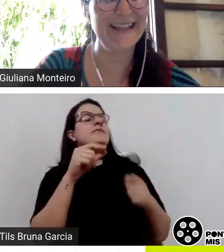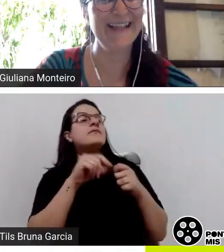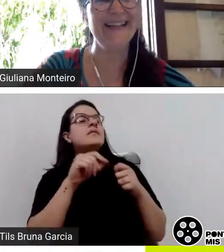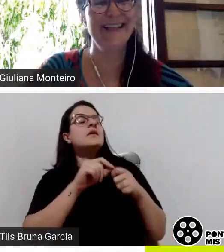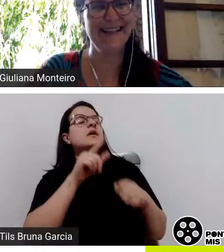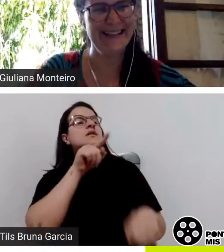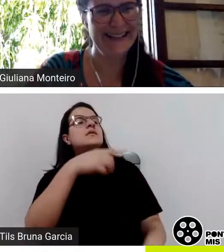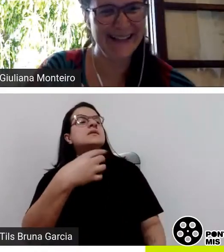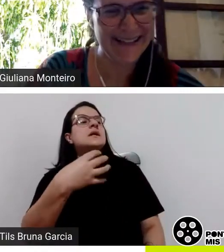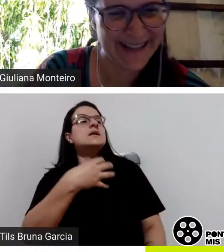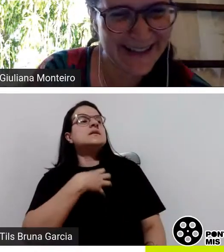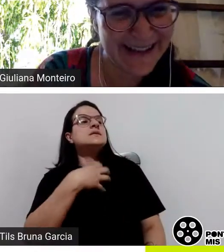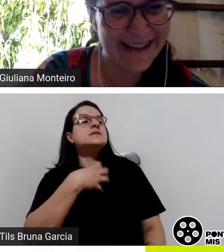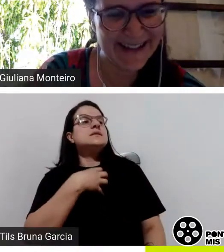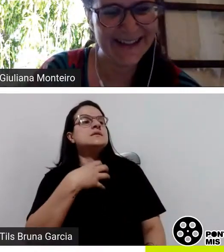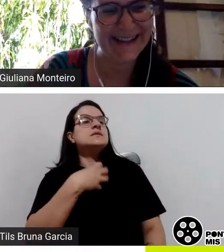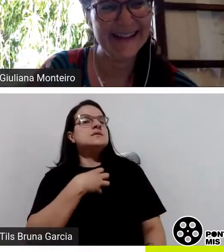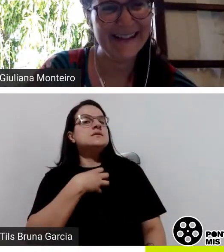faz como tu sentir.